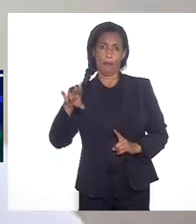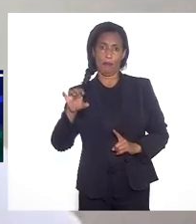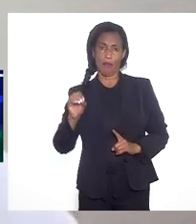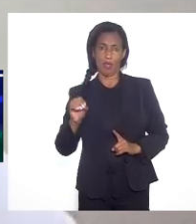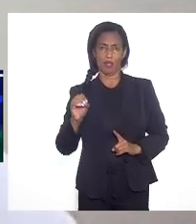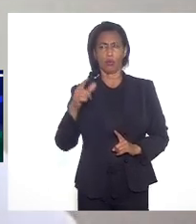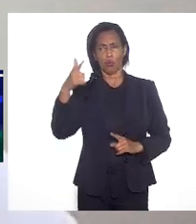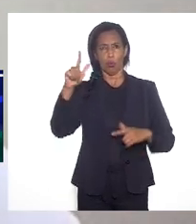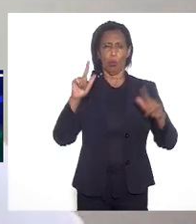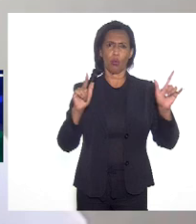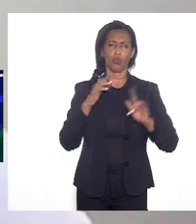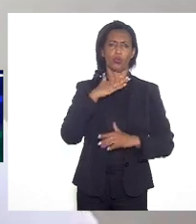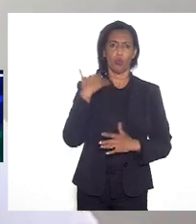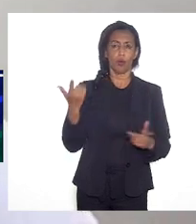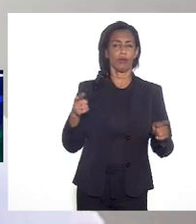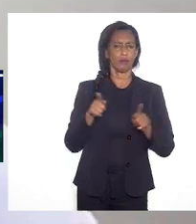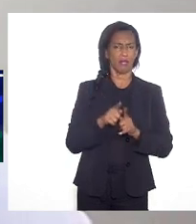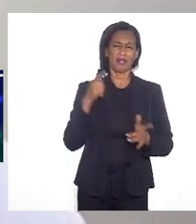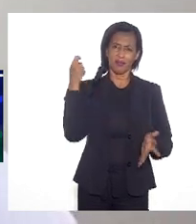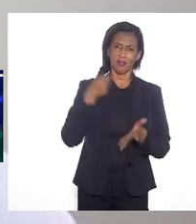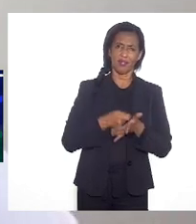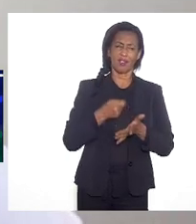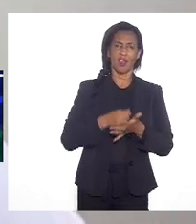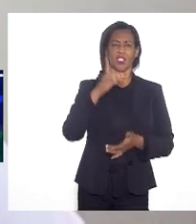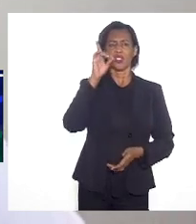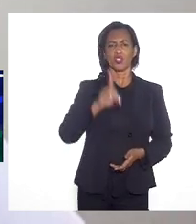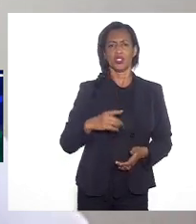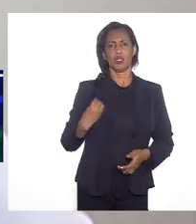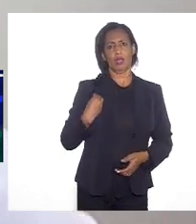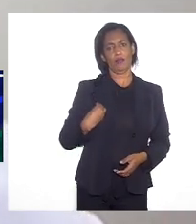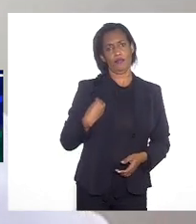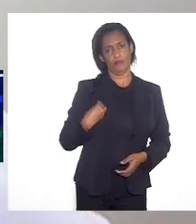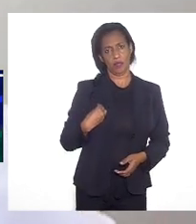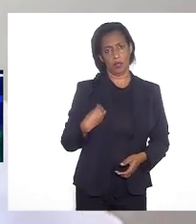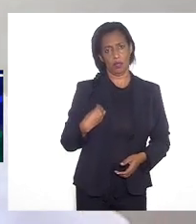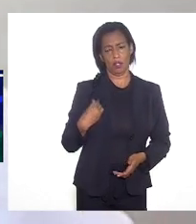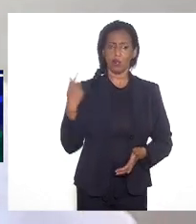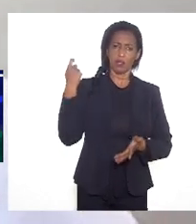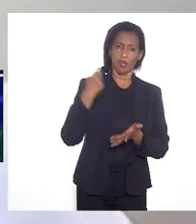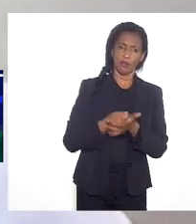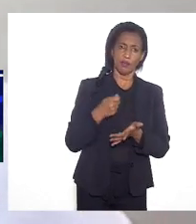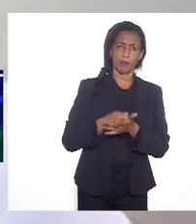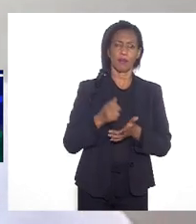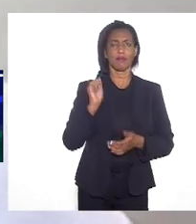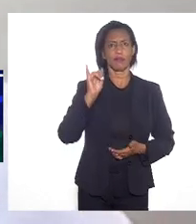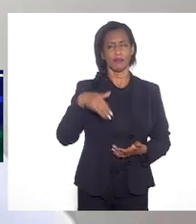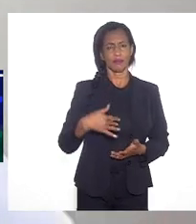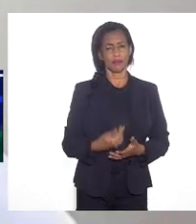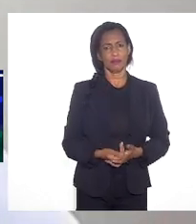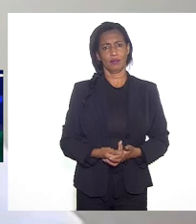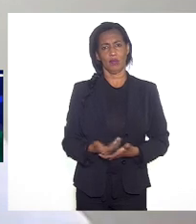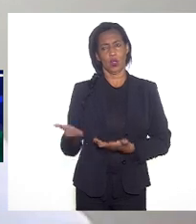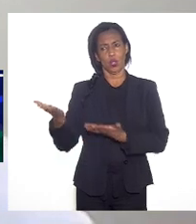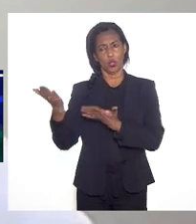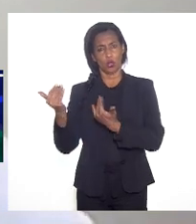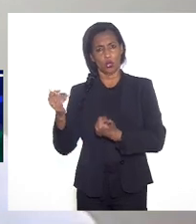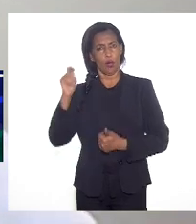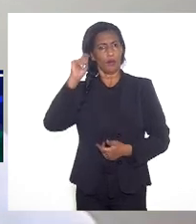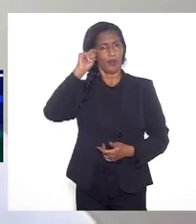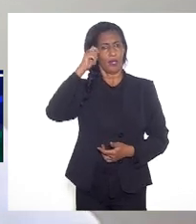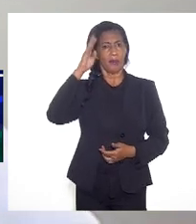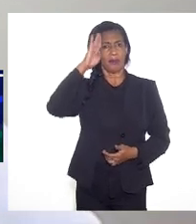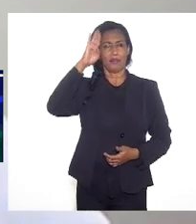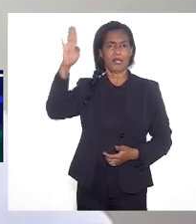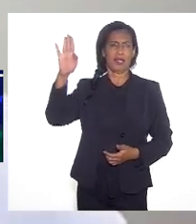Então, a gente tem que reafirmar, sim, o direito à vida, a gente tem que reafirmar, sim, que a juventude negra é a